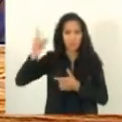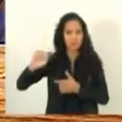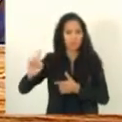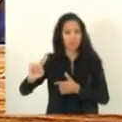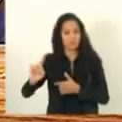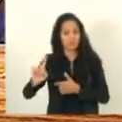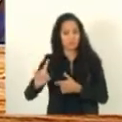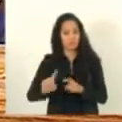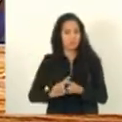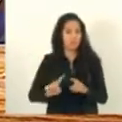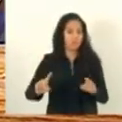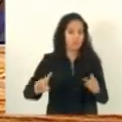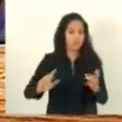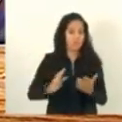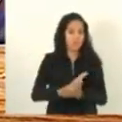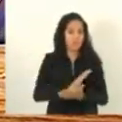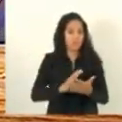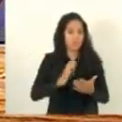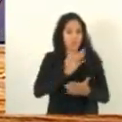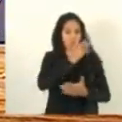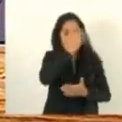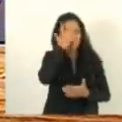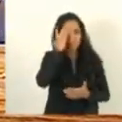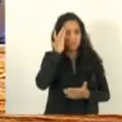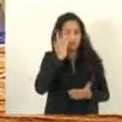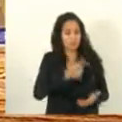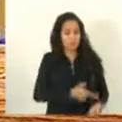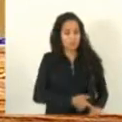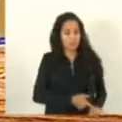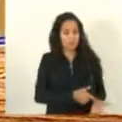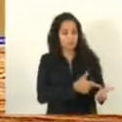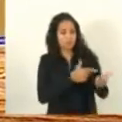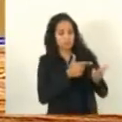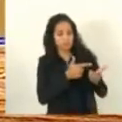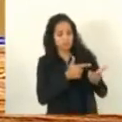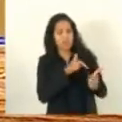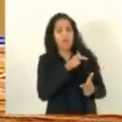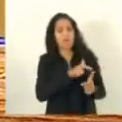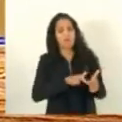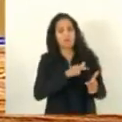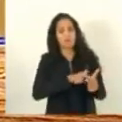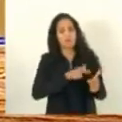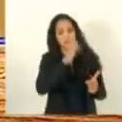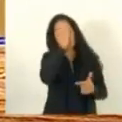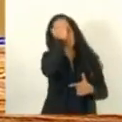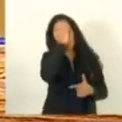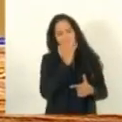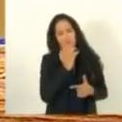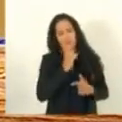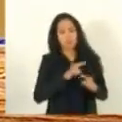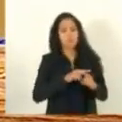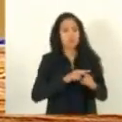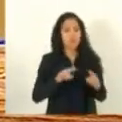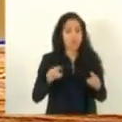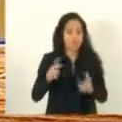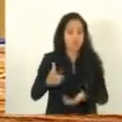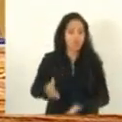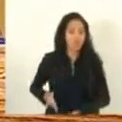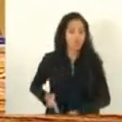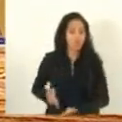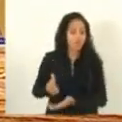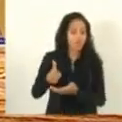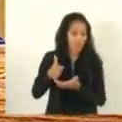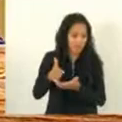mãos, realmente elas são mais um complicador do que um facilitador. Mas armas